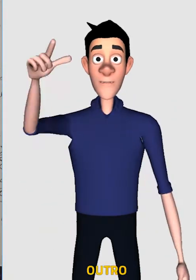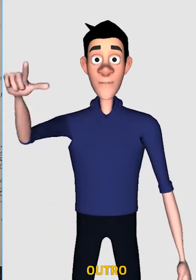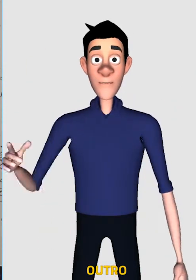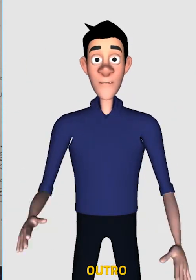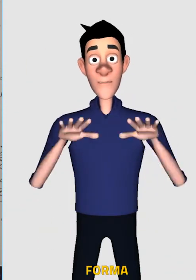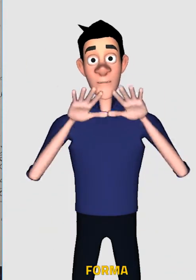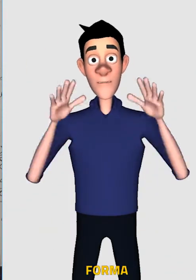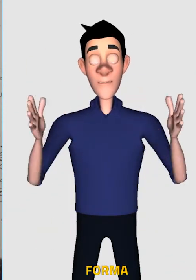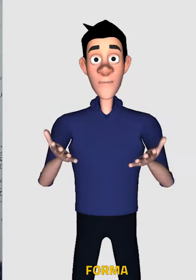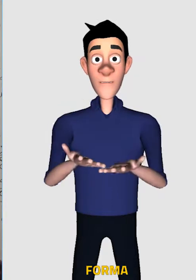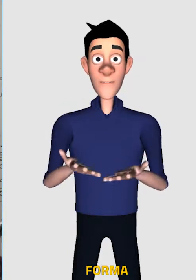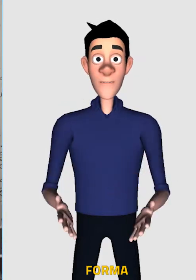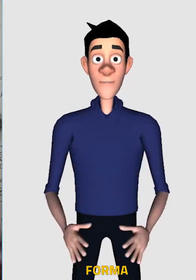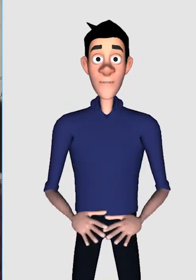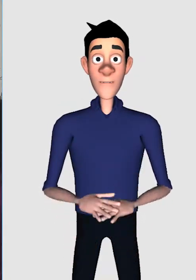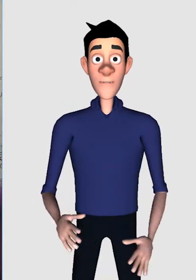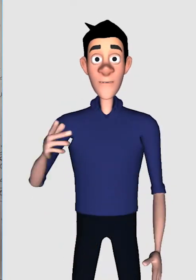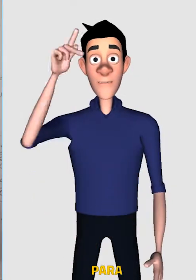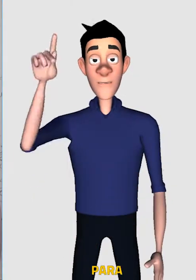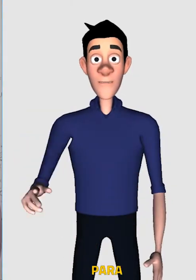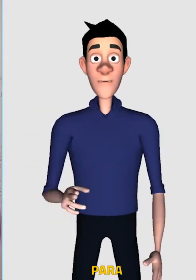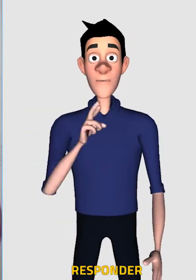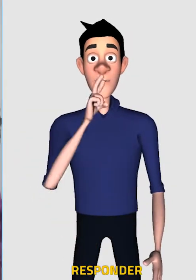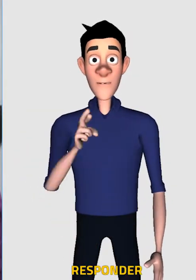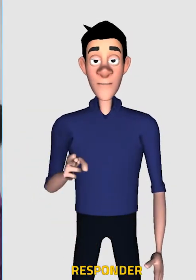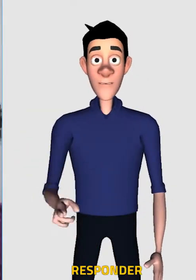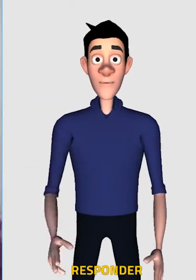Desse jeito que a gente fez agora, ou...